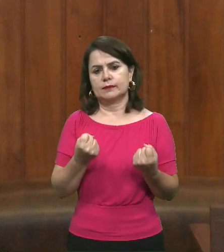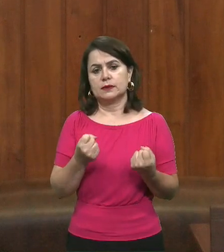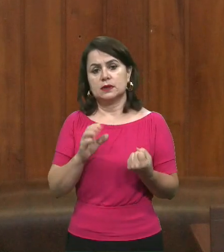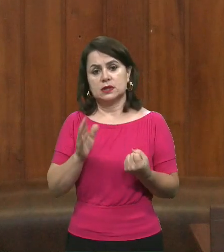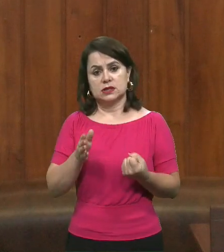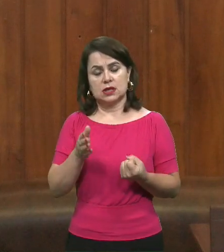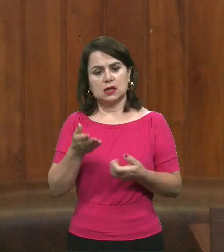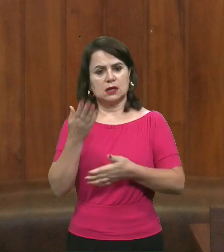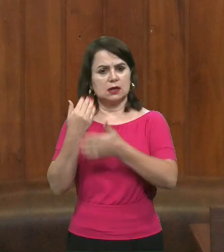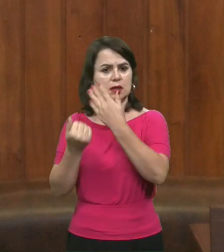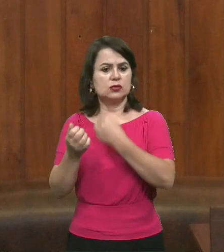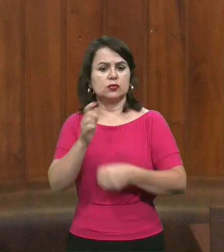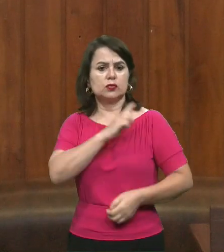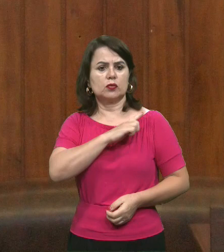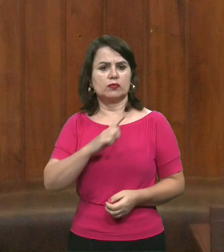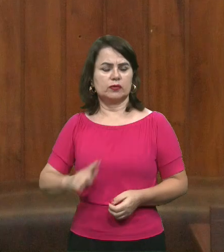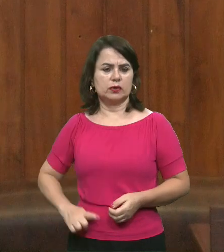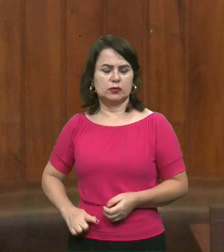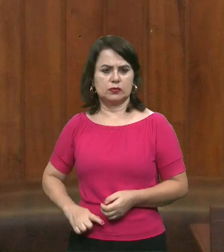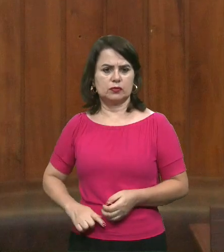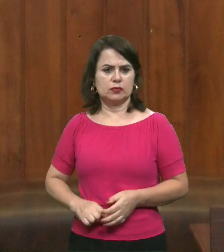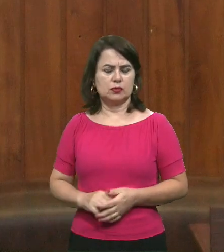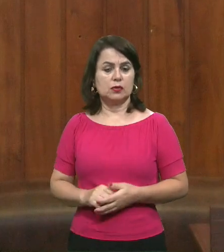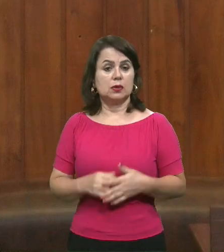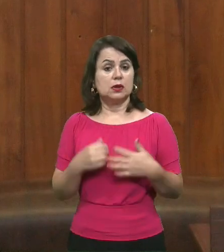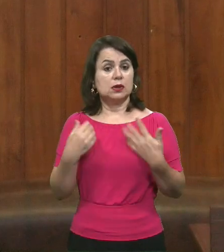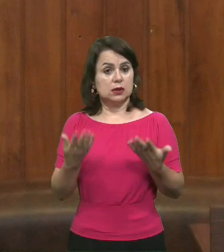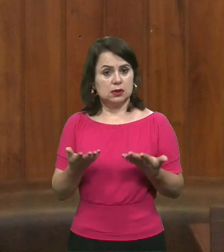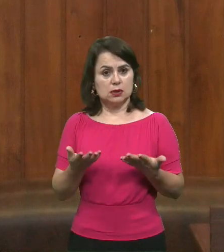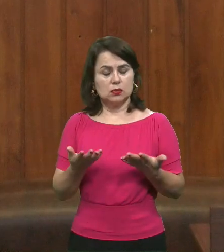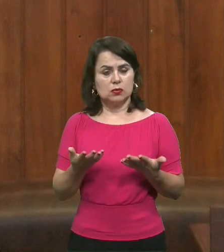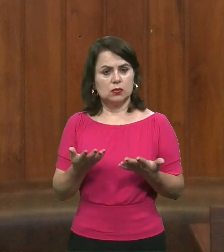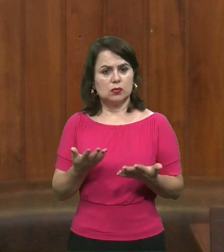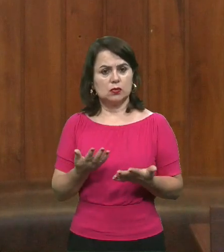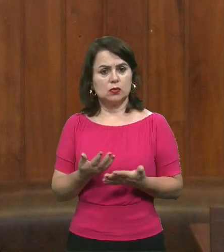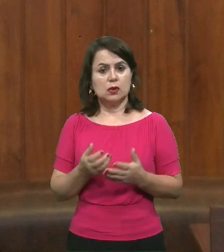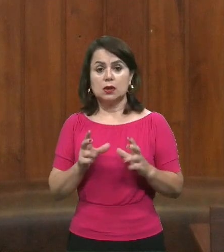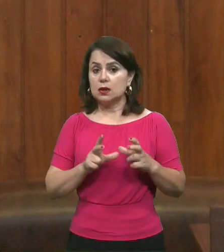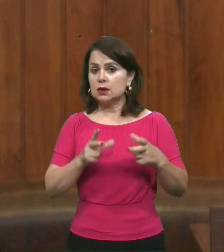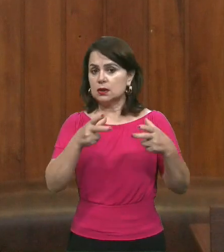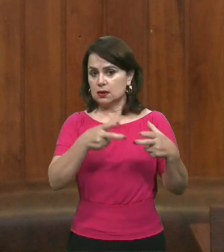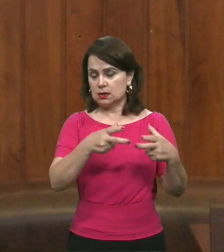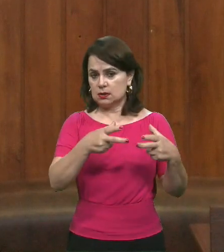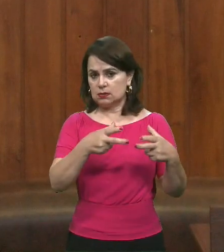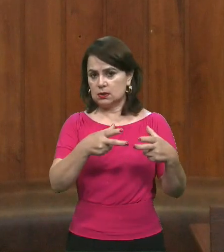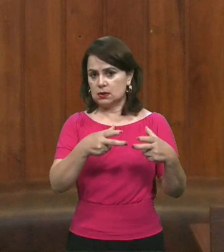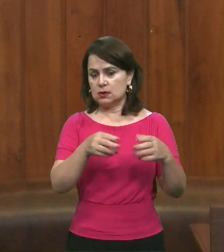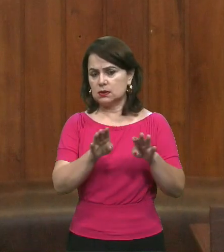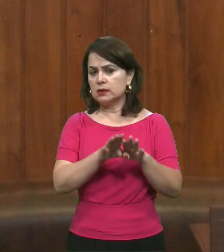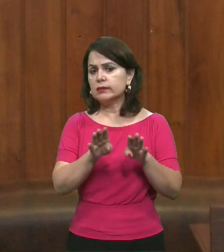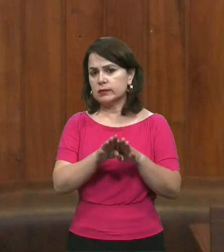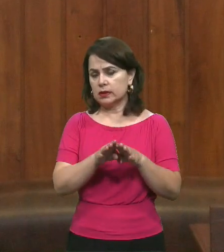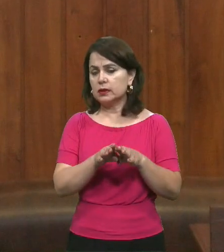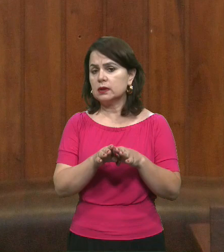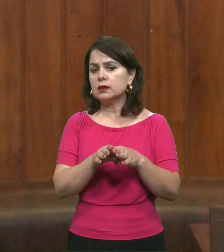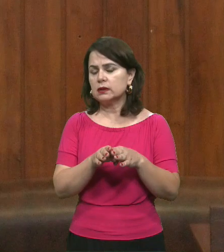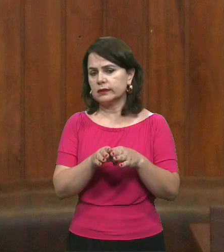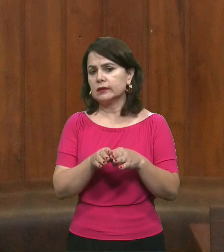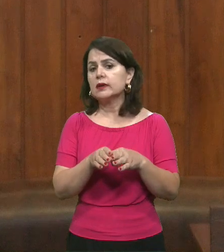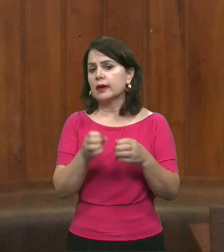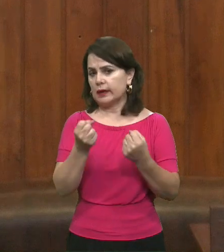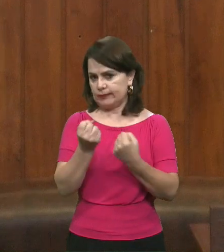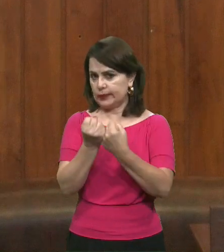governos anteriores. Acredito também que até a Câmara venha fazer parte disso como